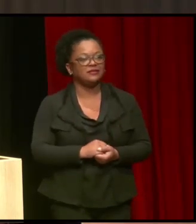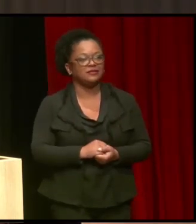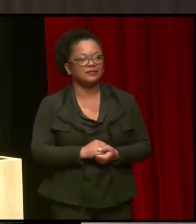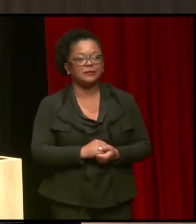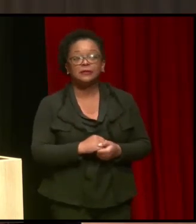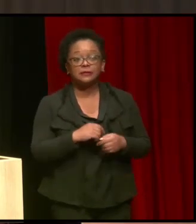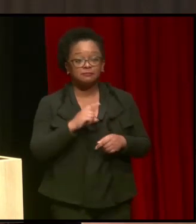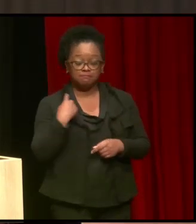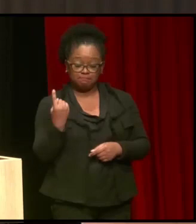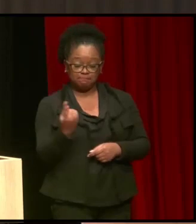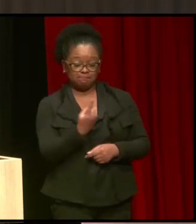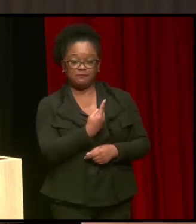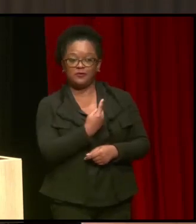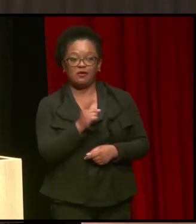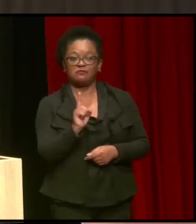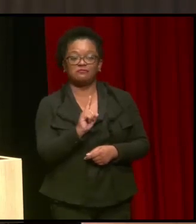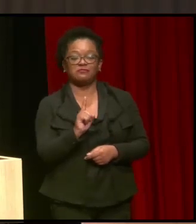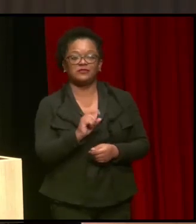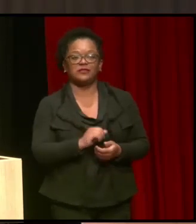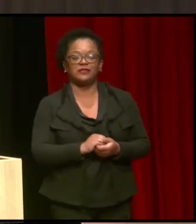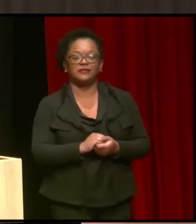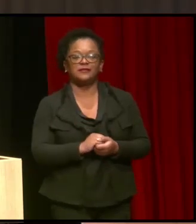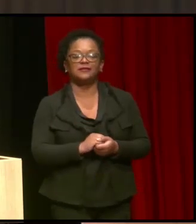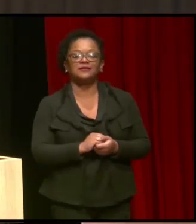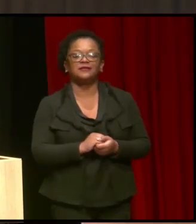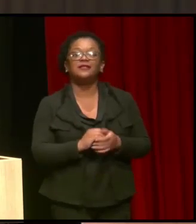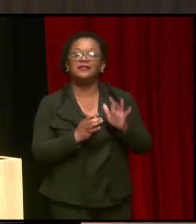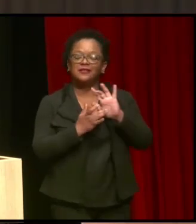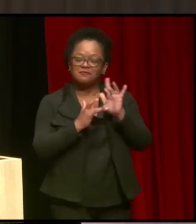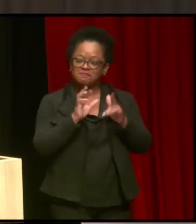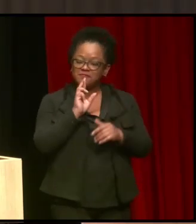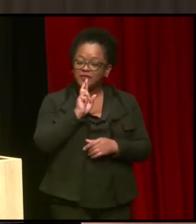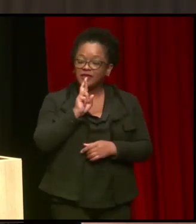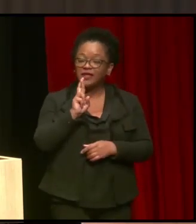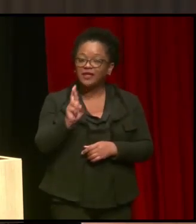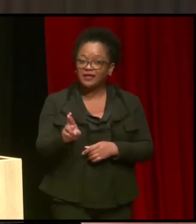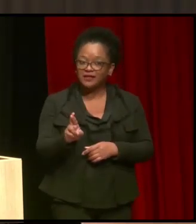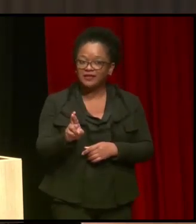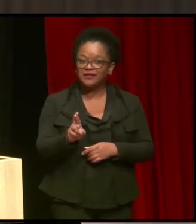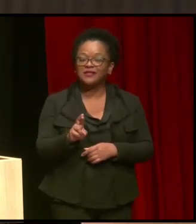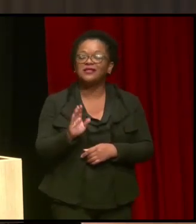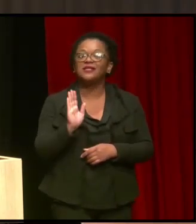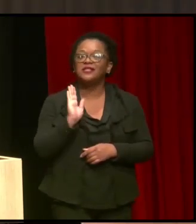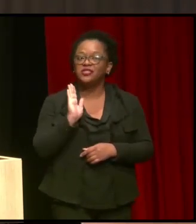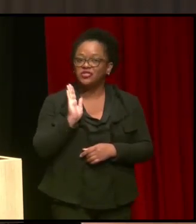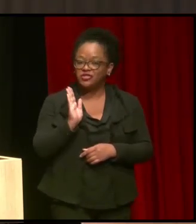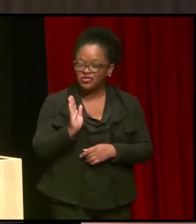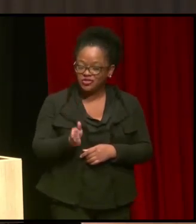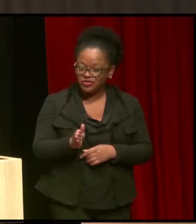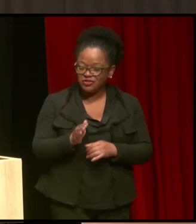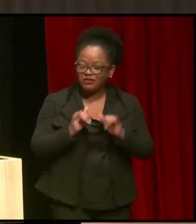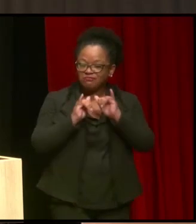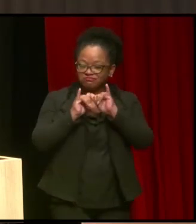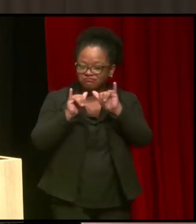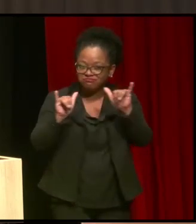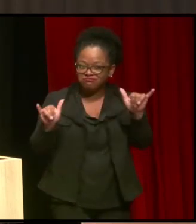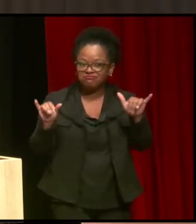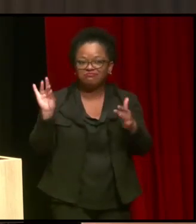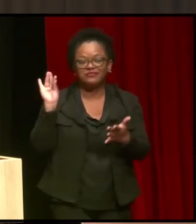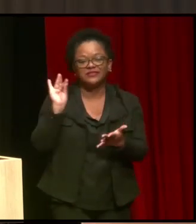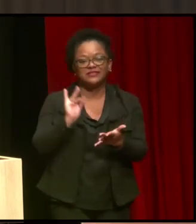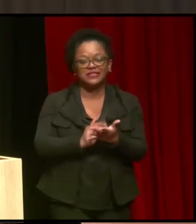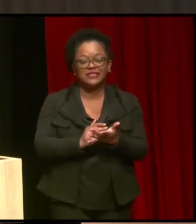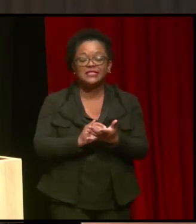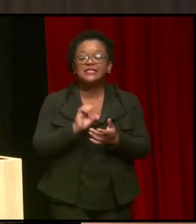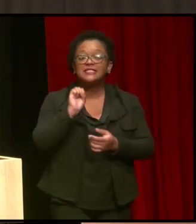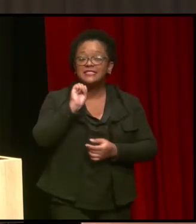Não é nós. E aí Jesus explica lá no fim: eu afirmo a vocês que isso é verdade.